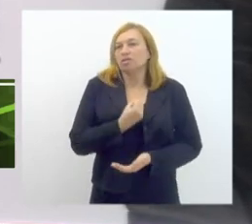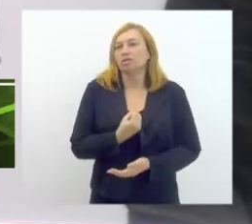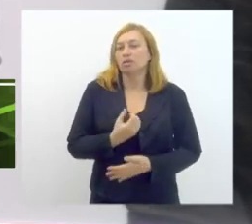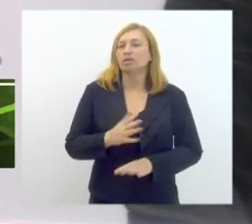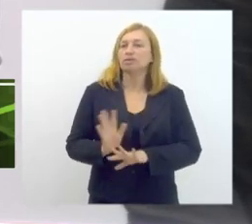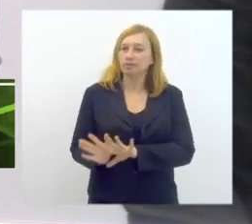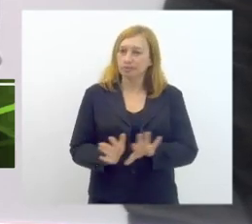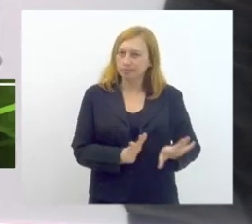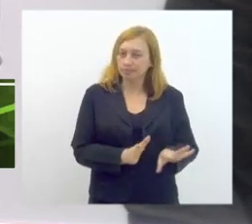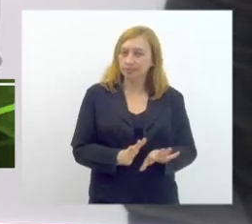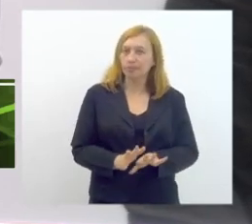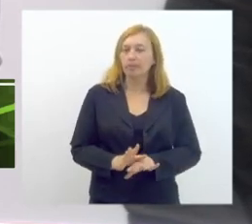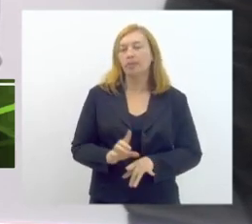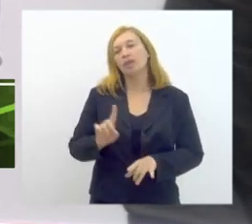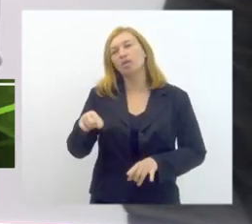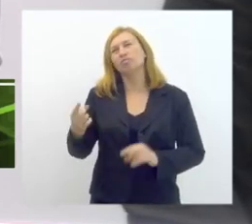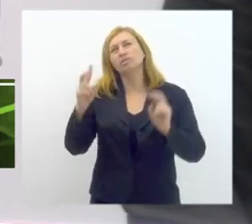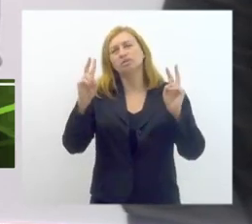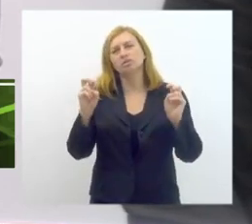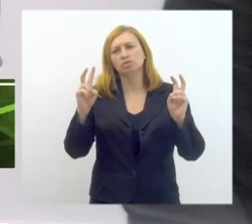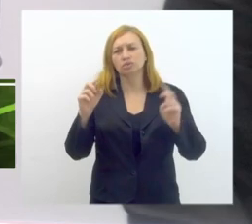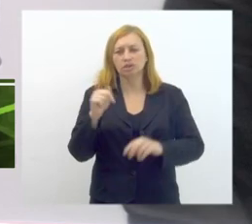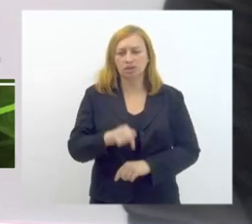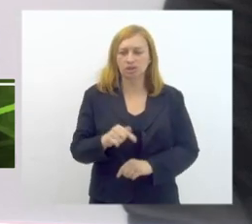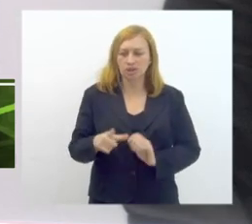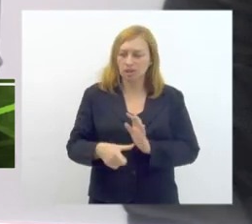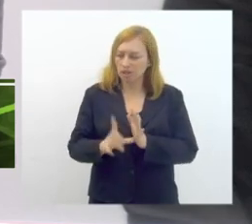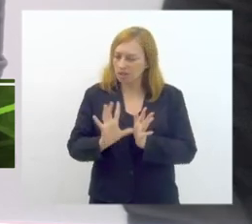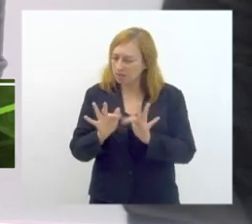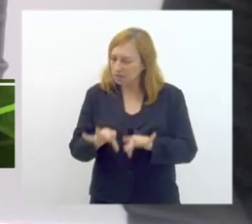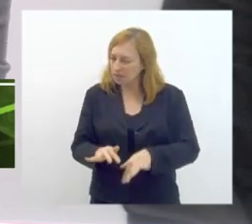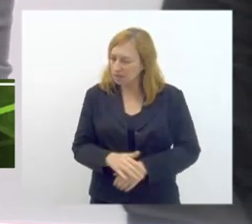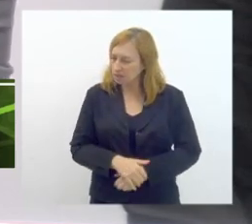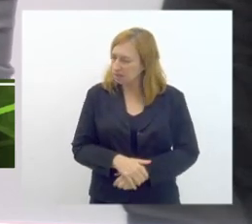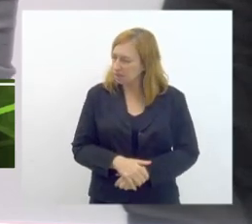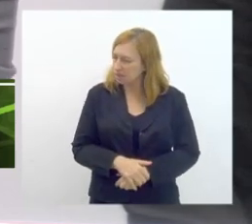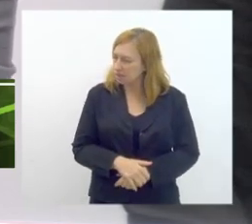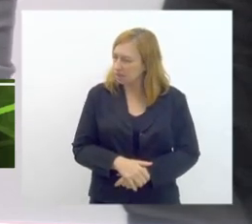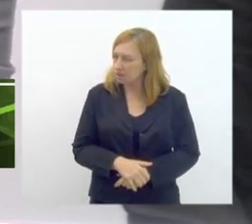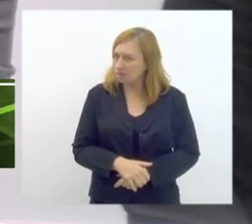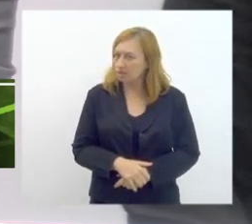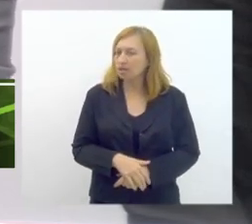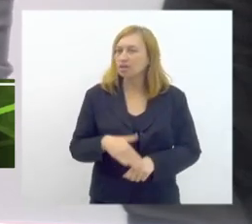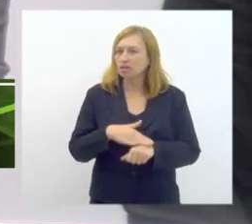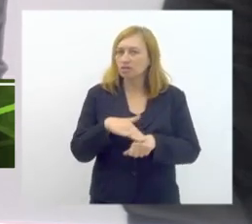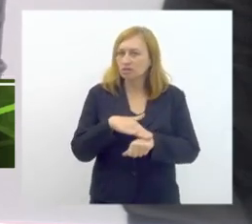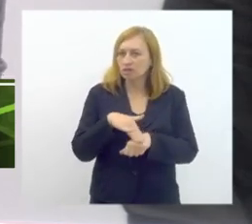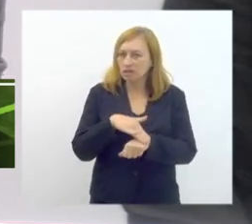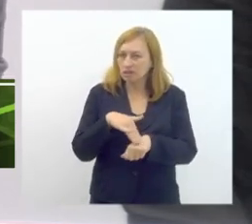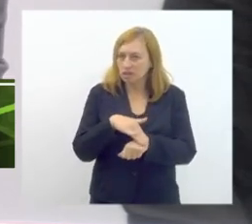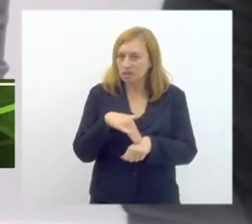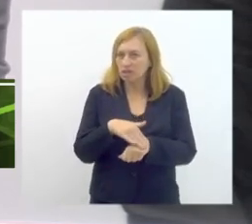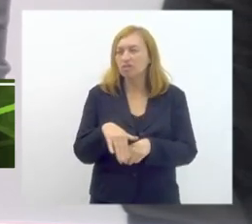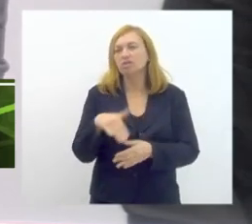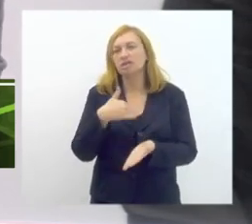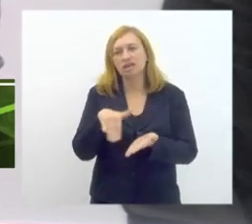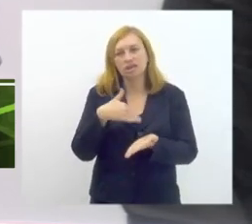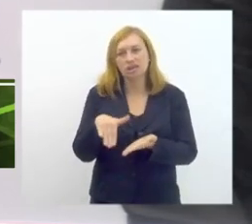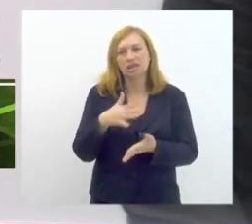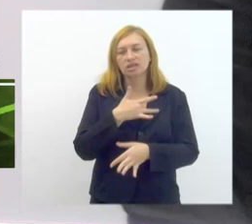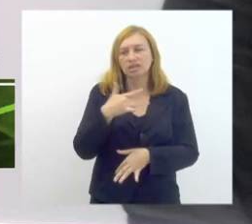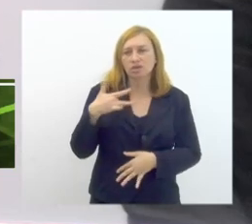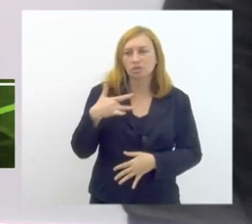Eu só, mais um assunto aqui antes de terminar, queria, já conversei isso com o nosso secretário de Saúde, o